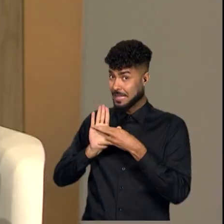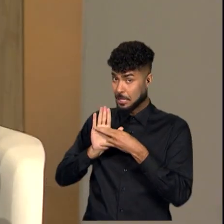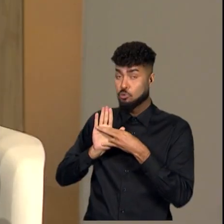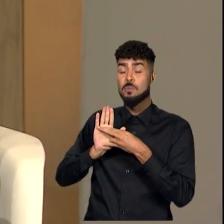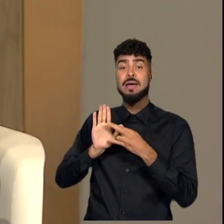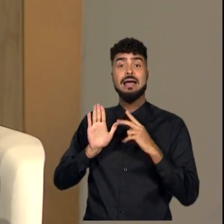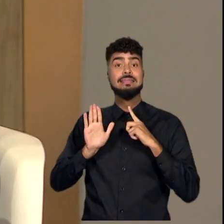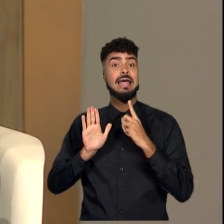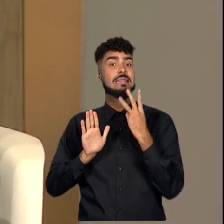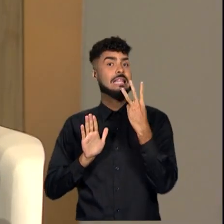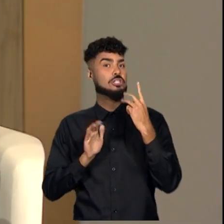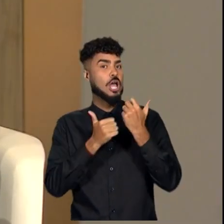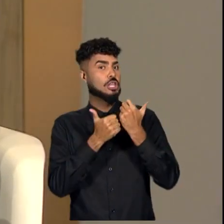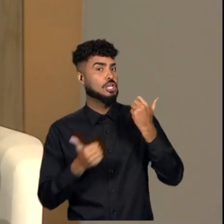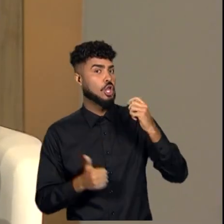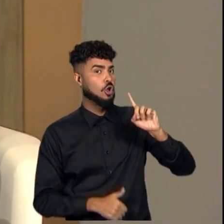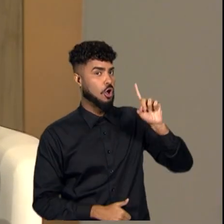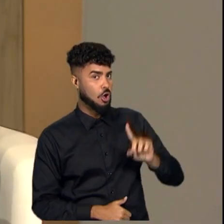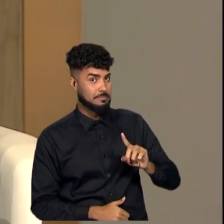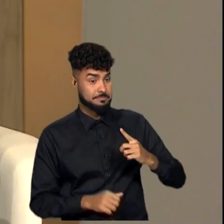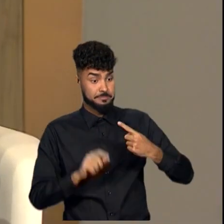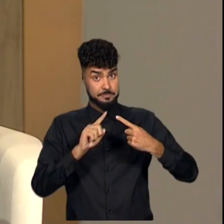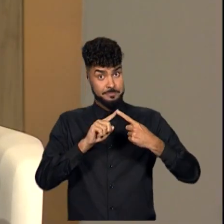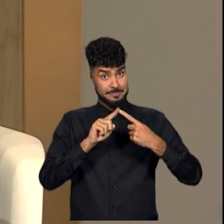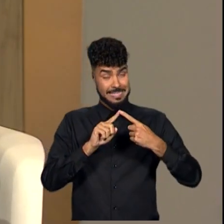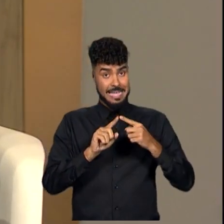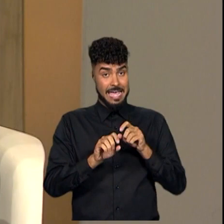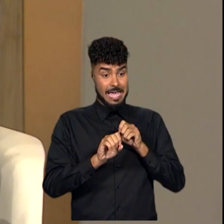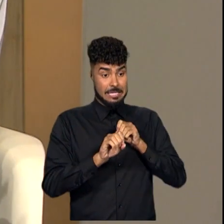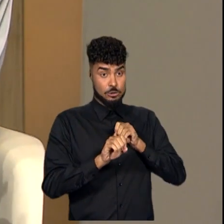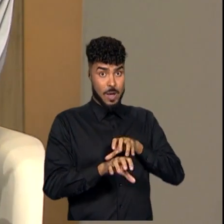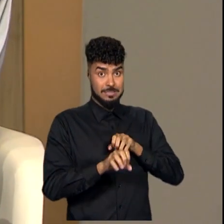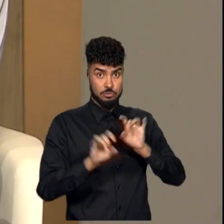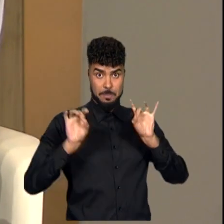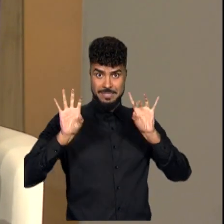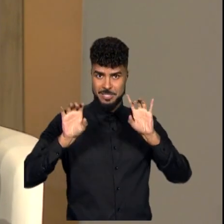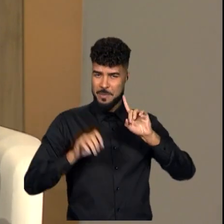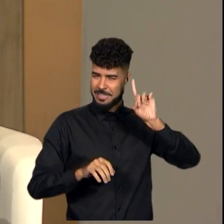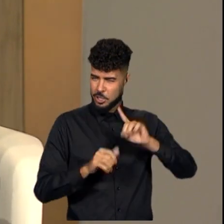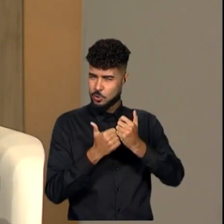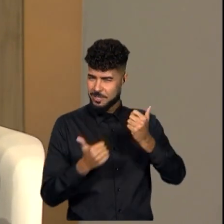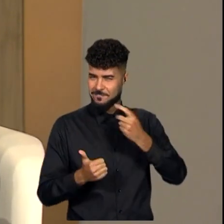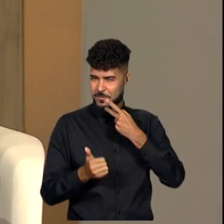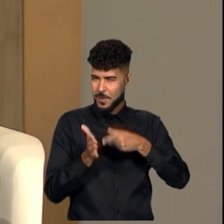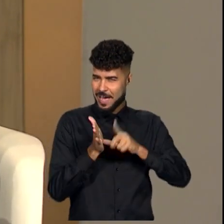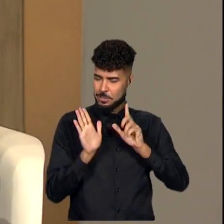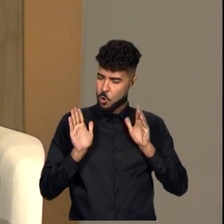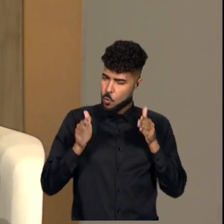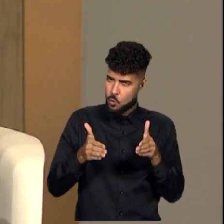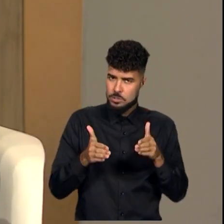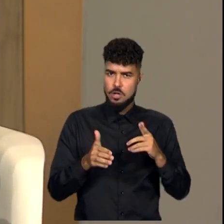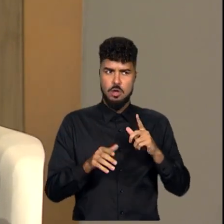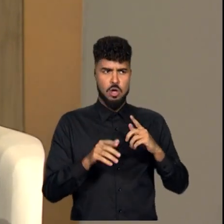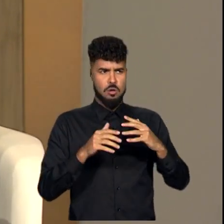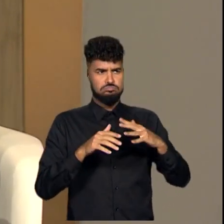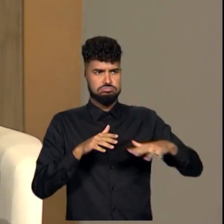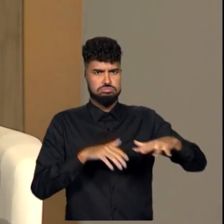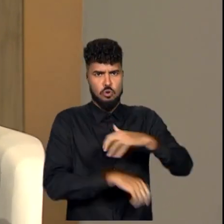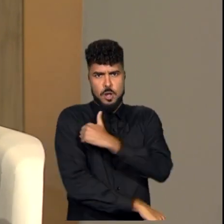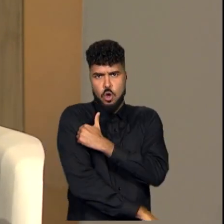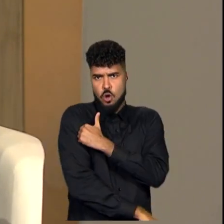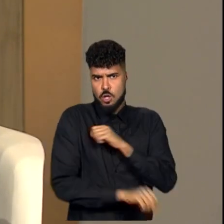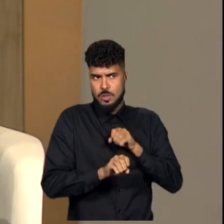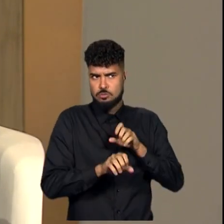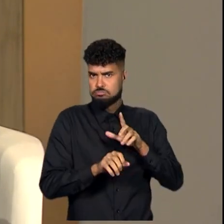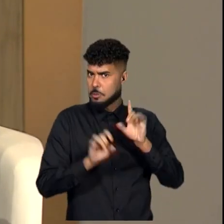3 diretorias. Uma diretoria que é a Diretoria de Educação Especial, como eu disse, que cuida do público da educação especial, que é bastante vasto. Se a